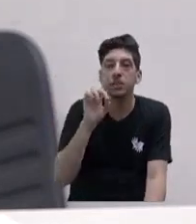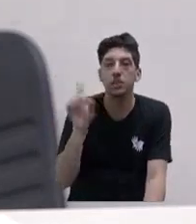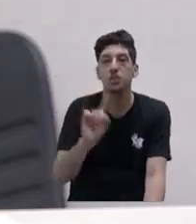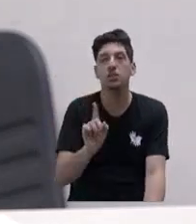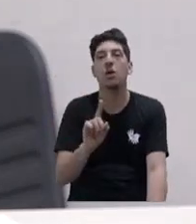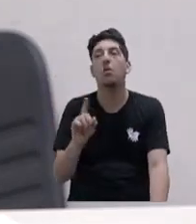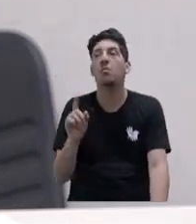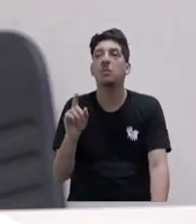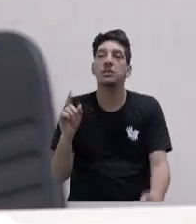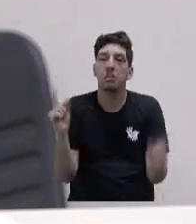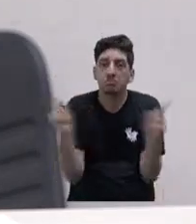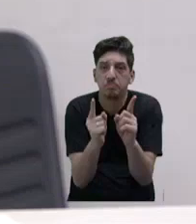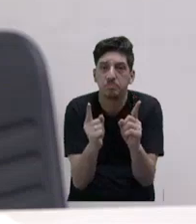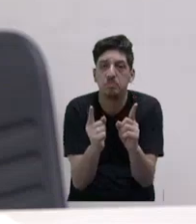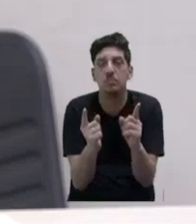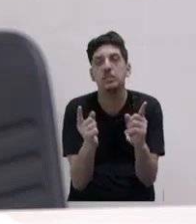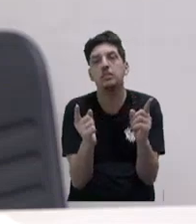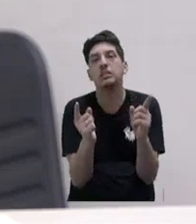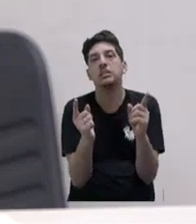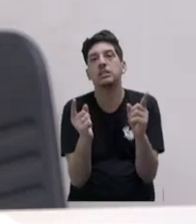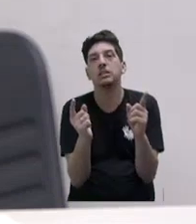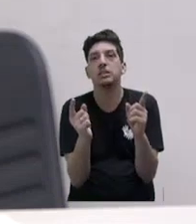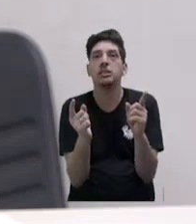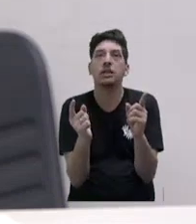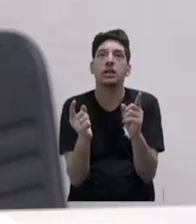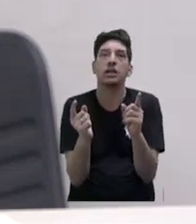tempo menor, mas com muita